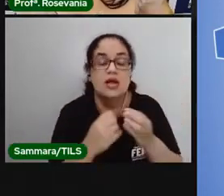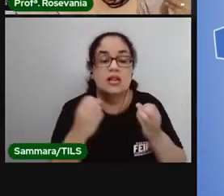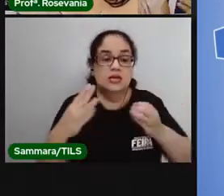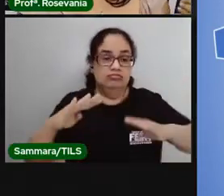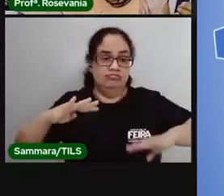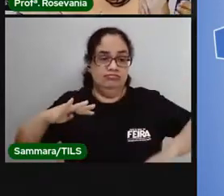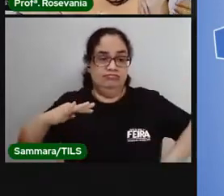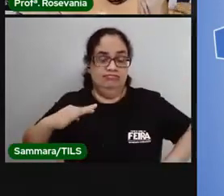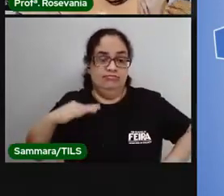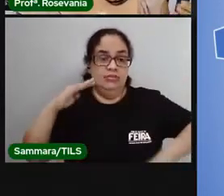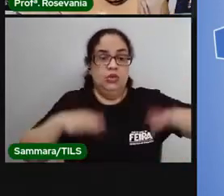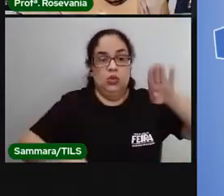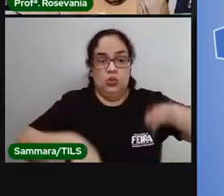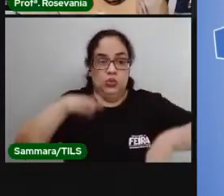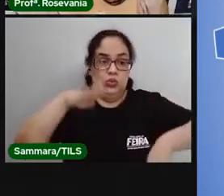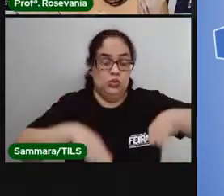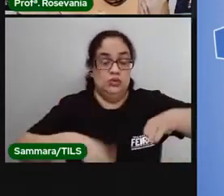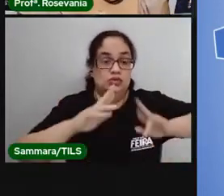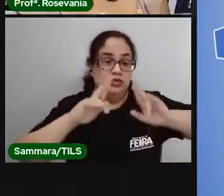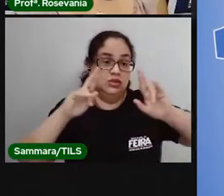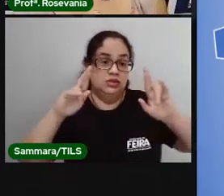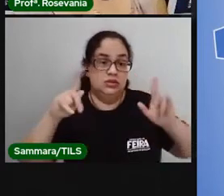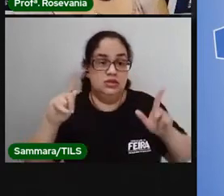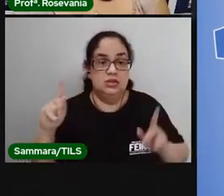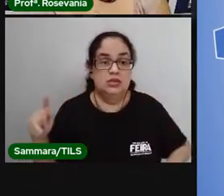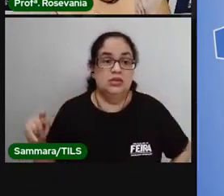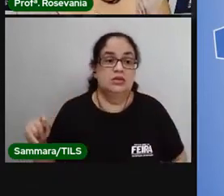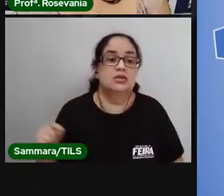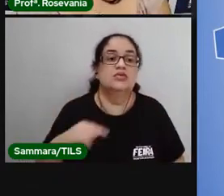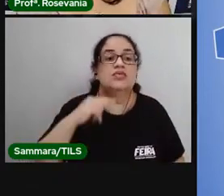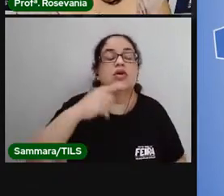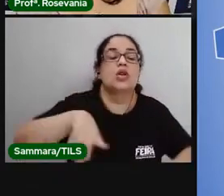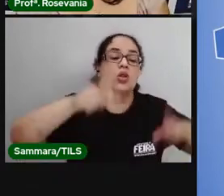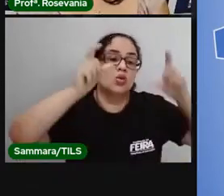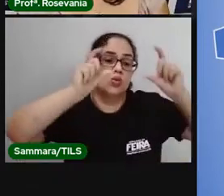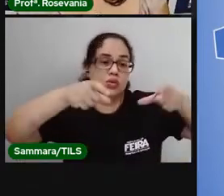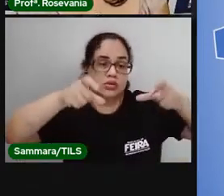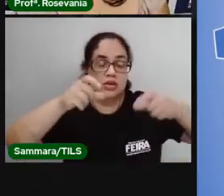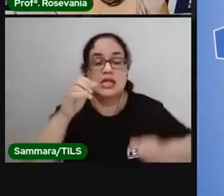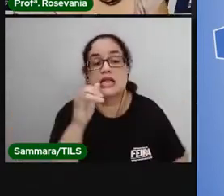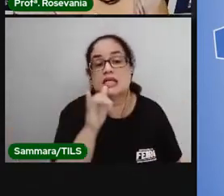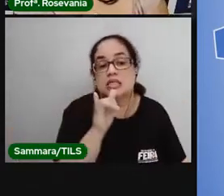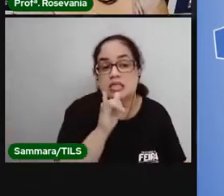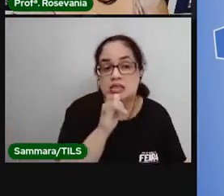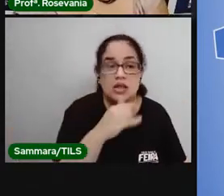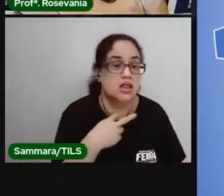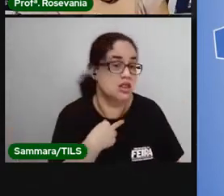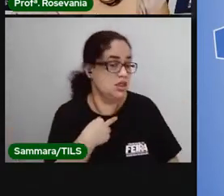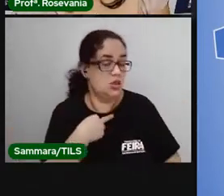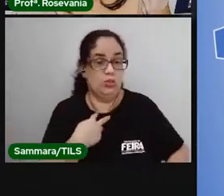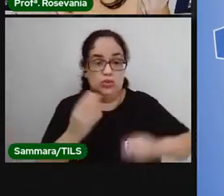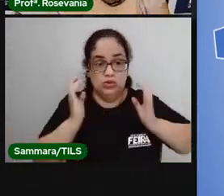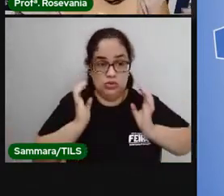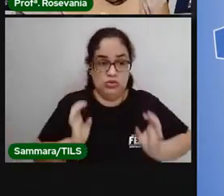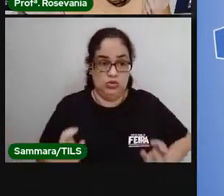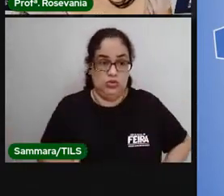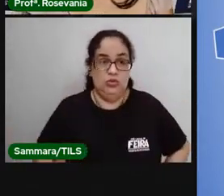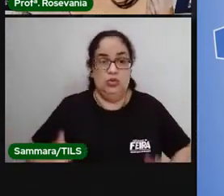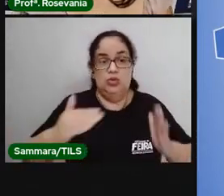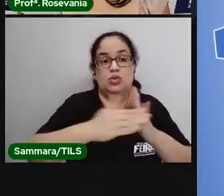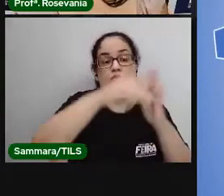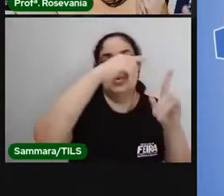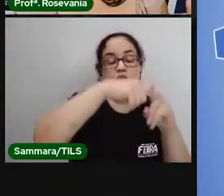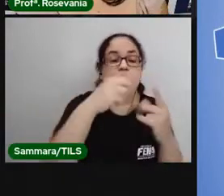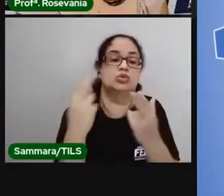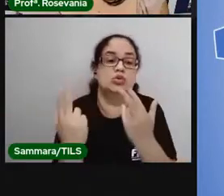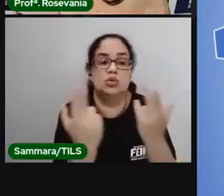postura, às vezes, diferente a gente assume quando a gente chega em determinados lugares. Por exemplo, eu não posso me comportar numa igreja do mesmo